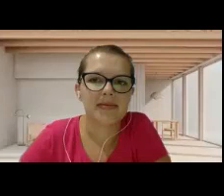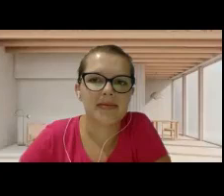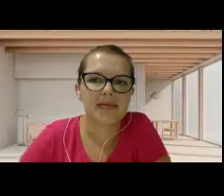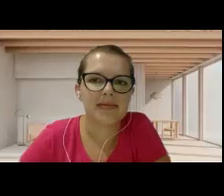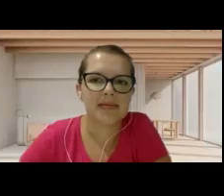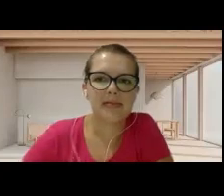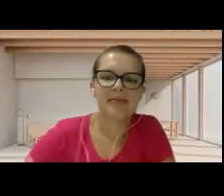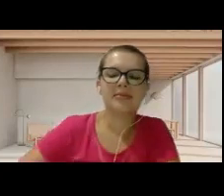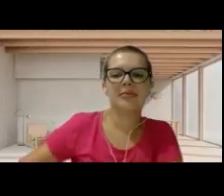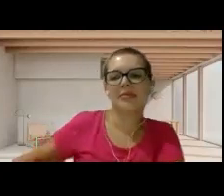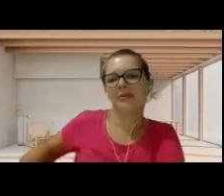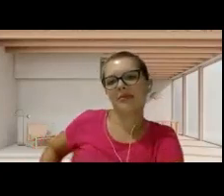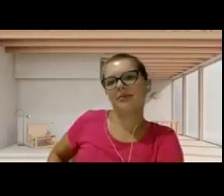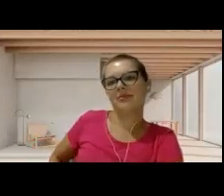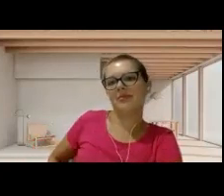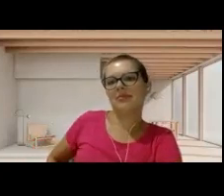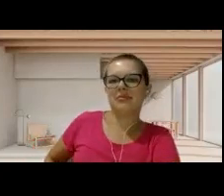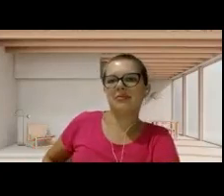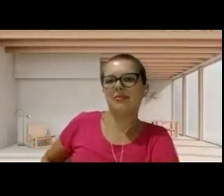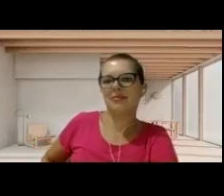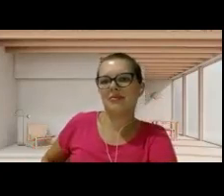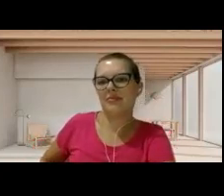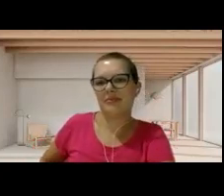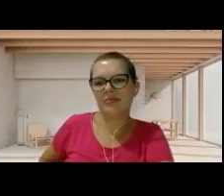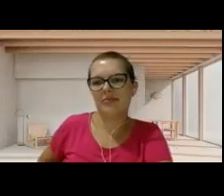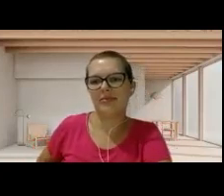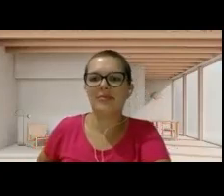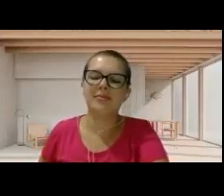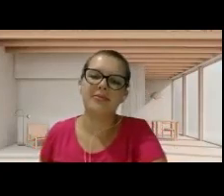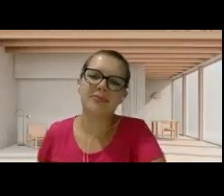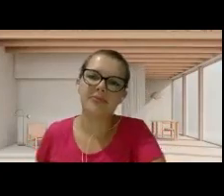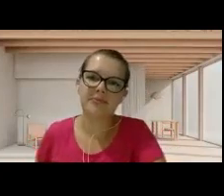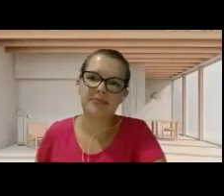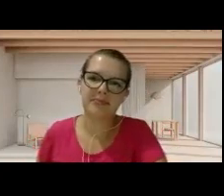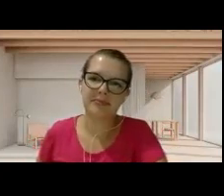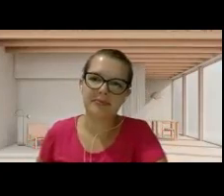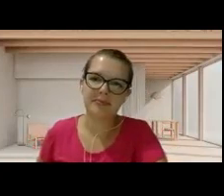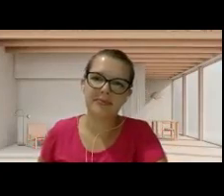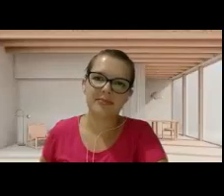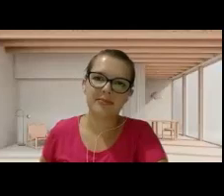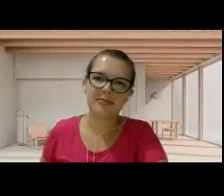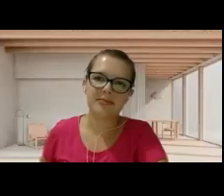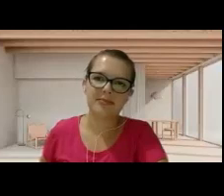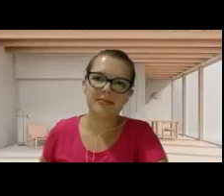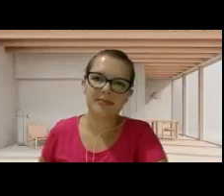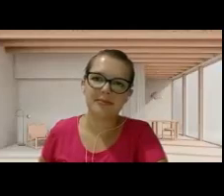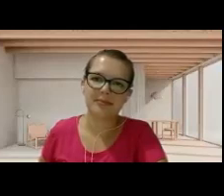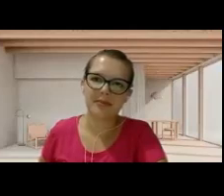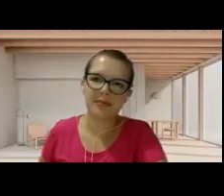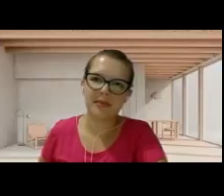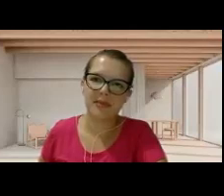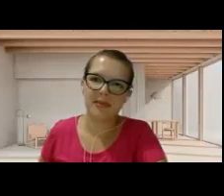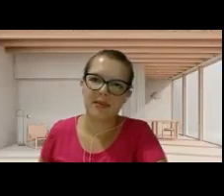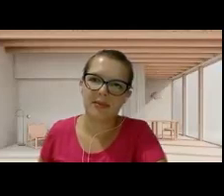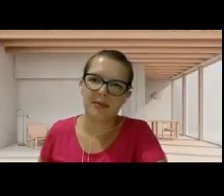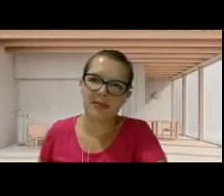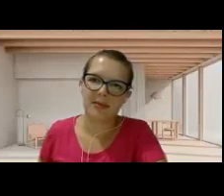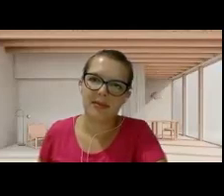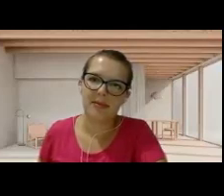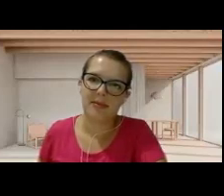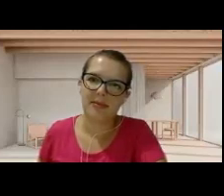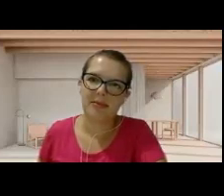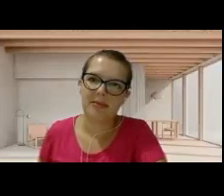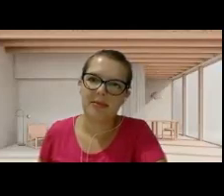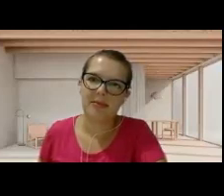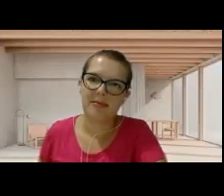no rio, o cara ia subir no rio, até a montanha, identificando aonde tinha as cachoeiras, onde